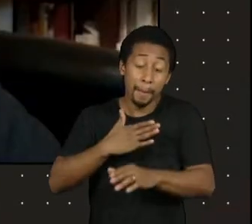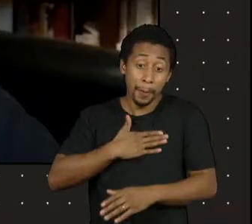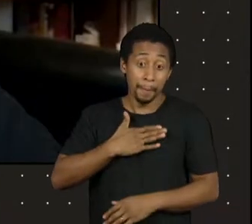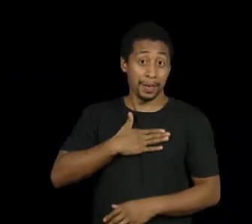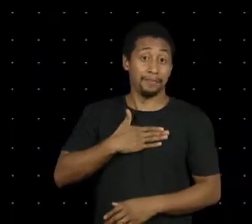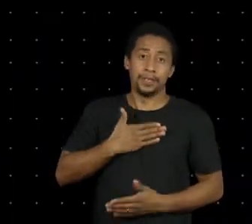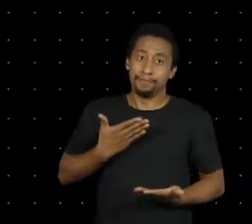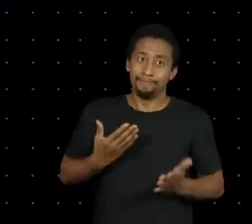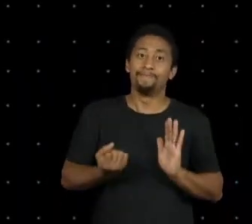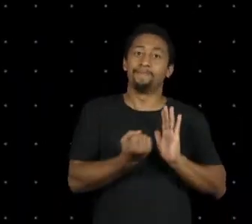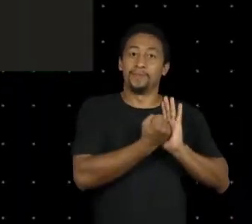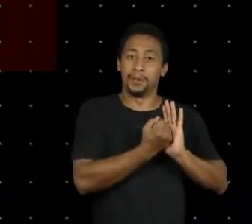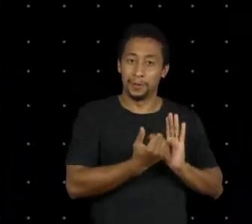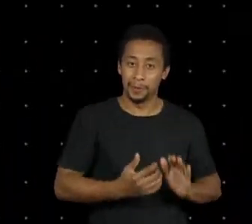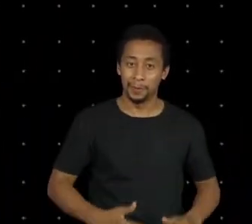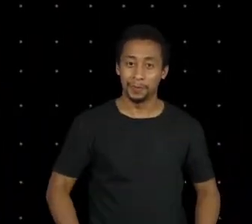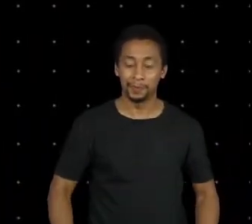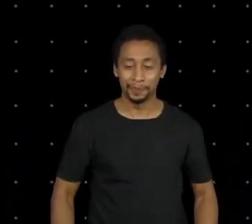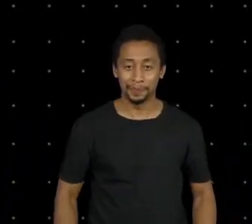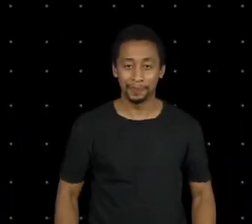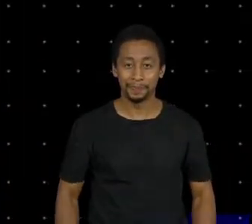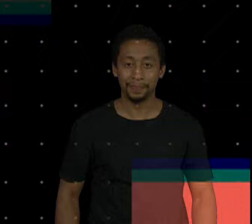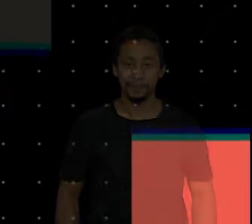muito marcante.